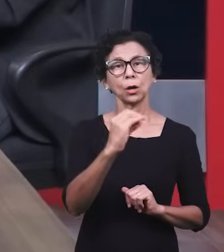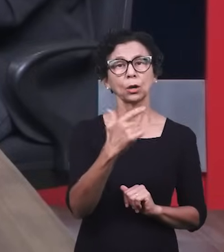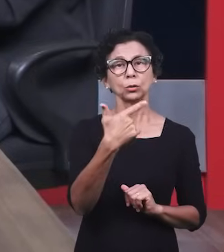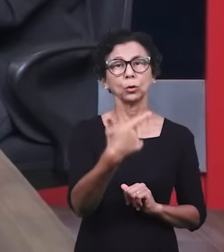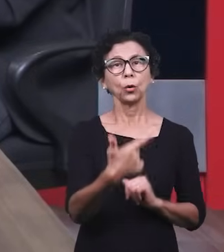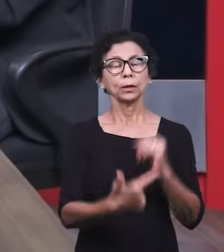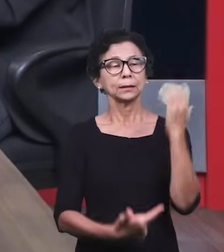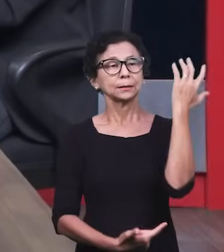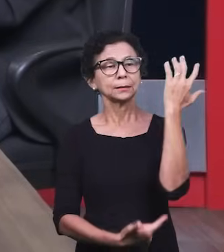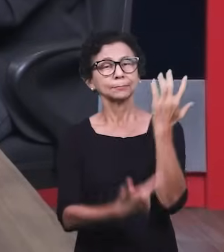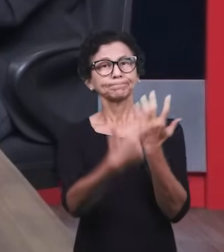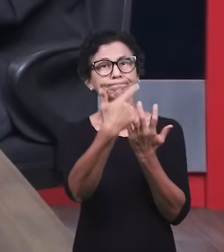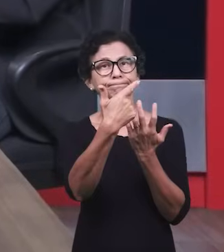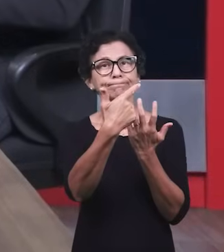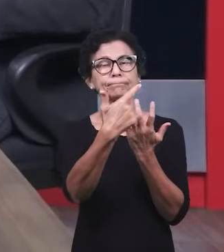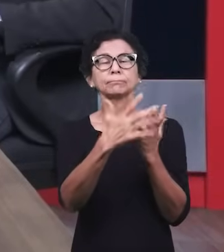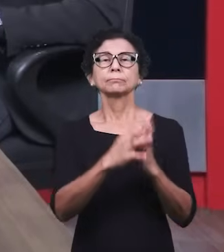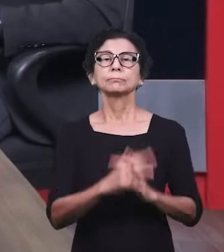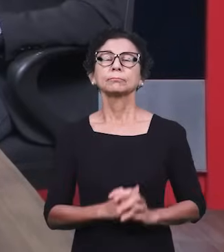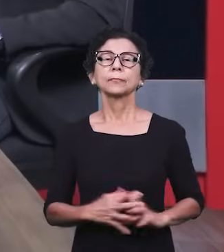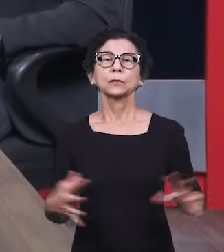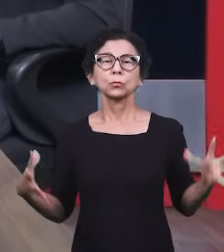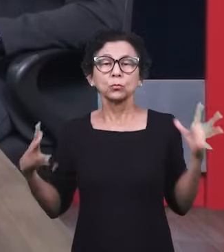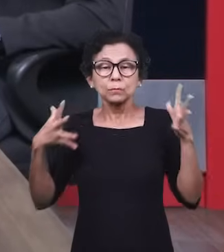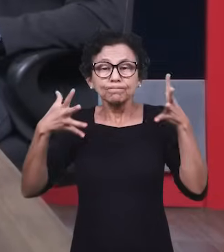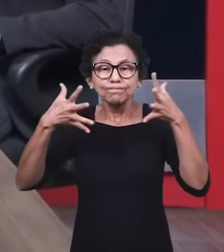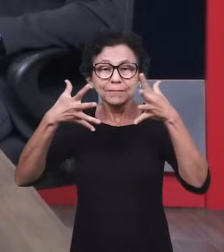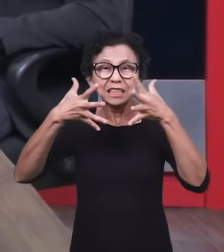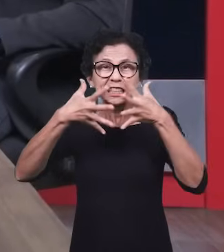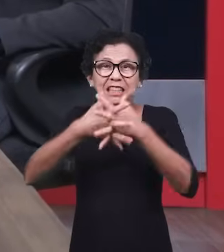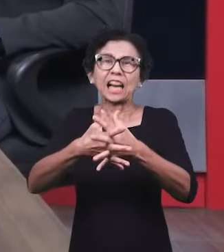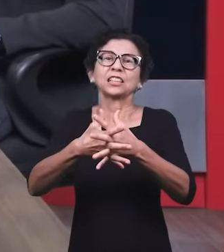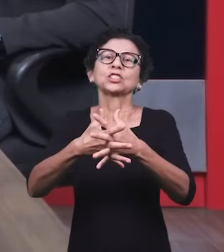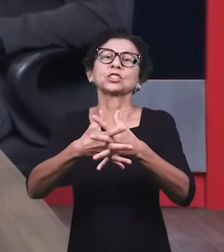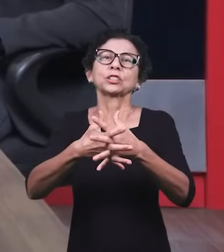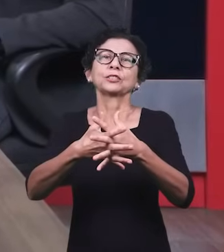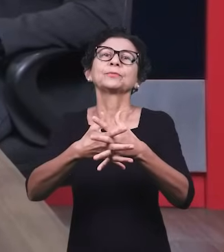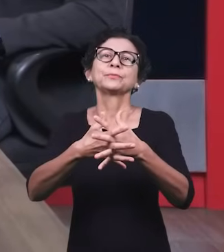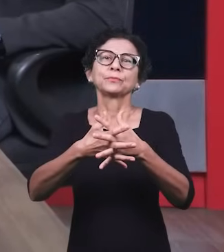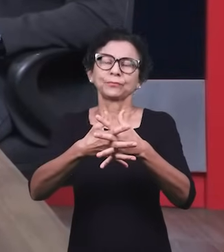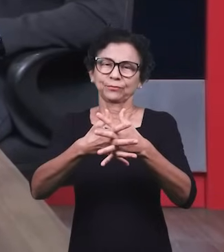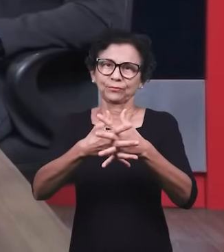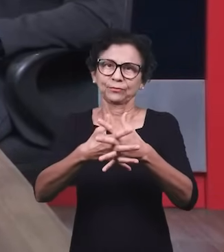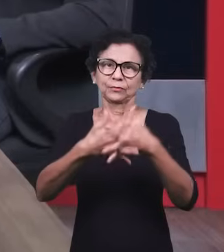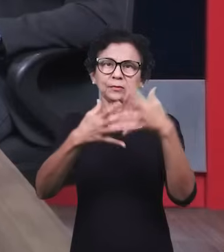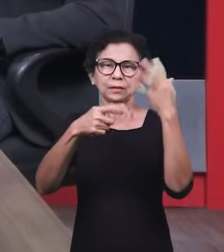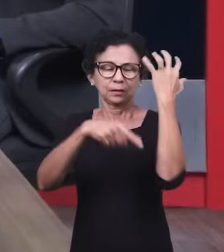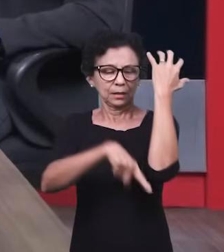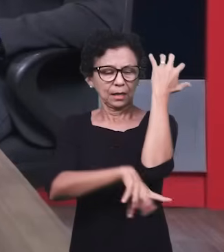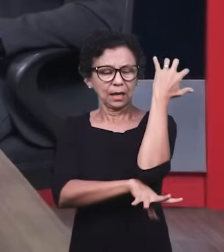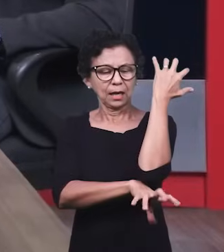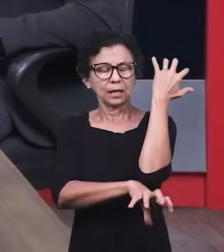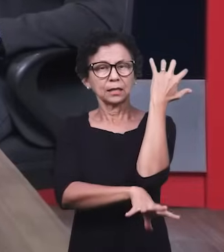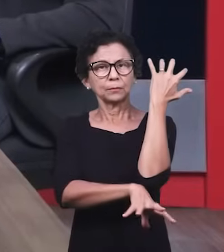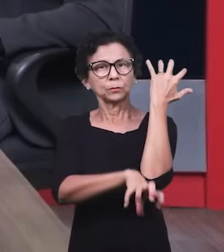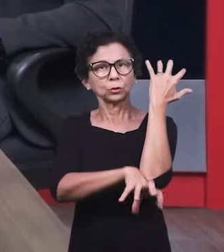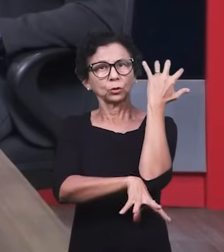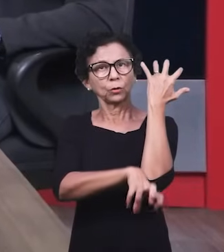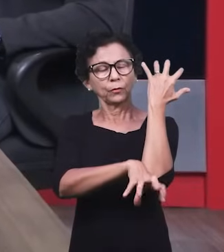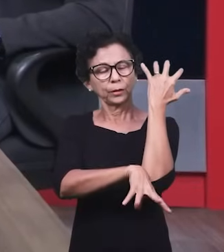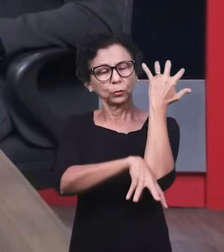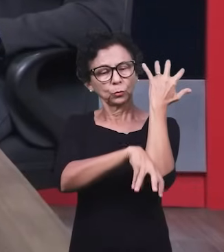um uma integração né desses dessas estruturas né quantas raízes elas estão Ali absorvendo